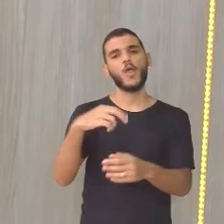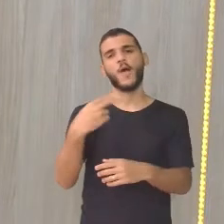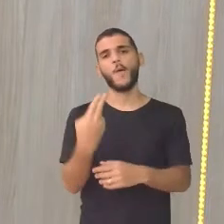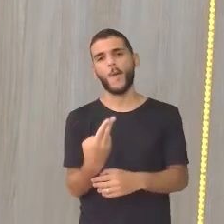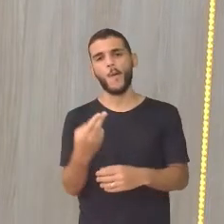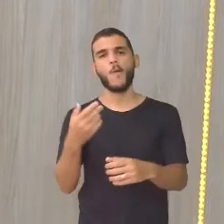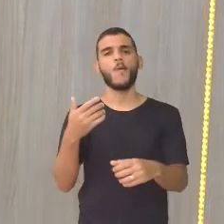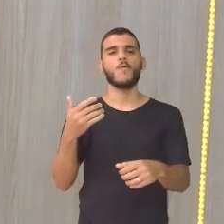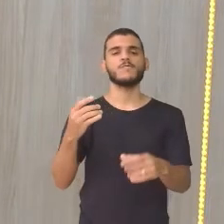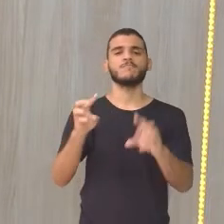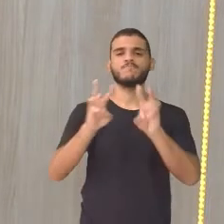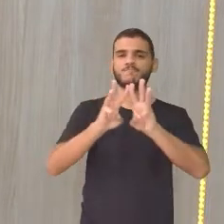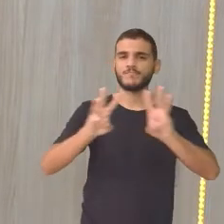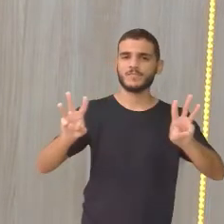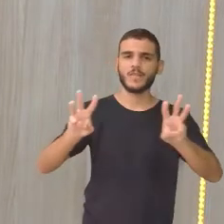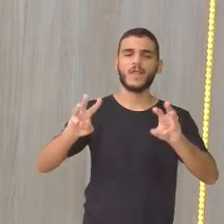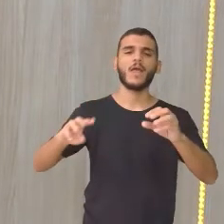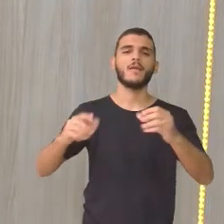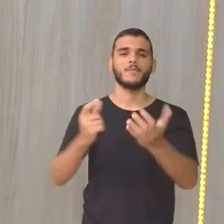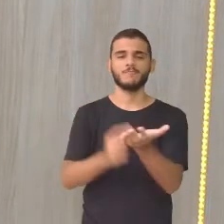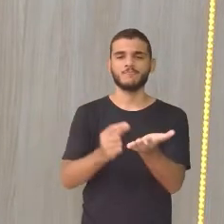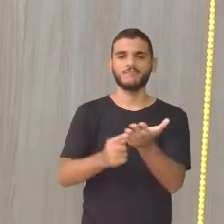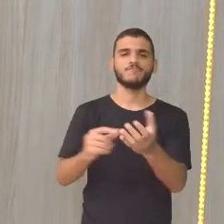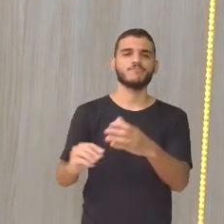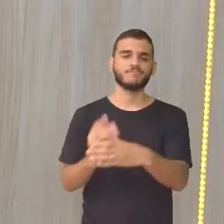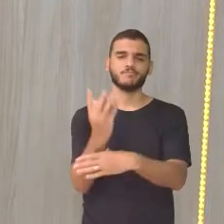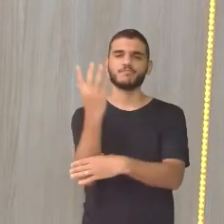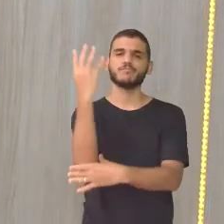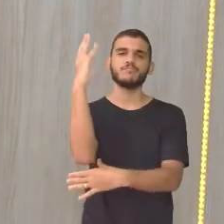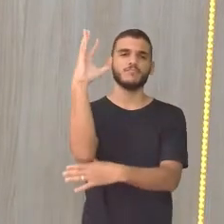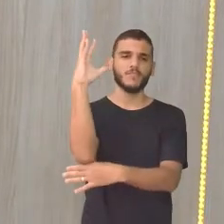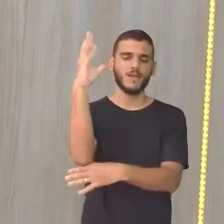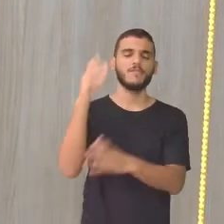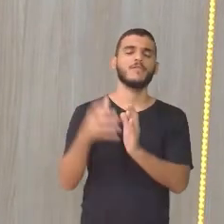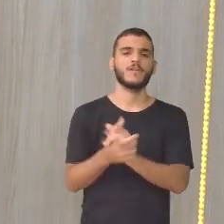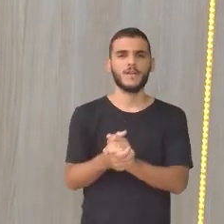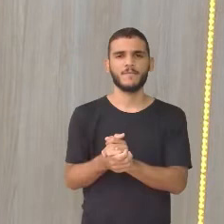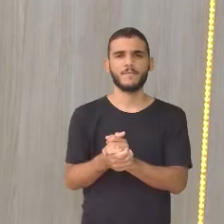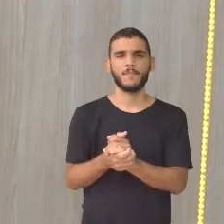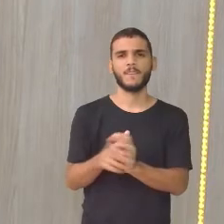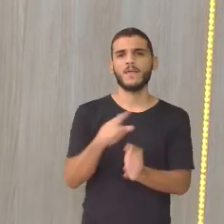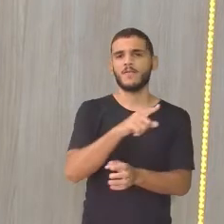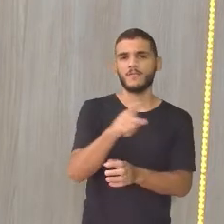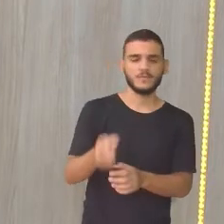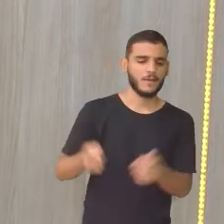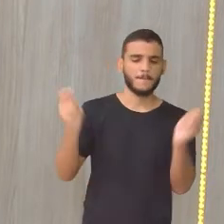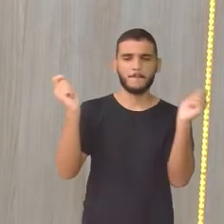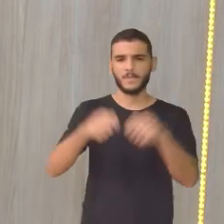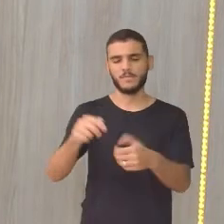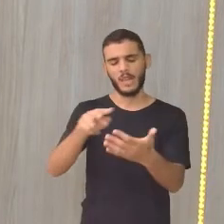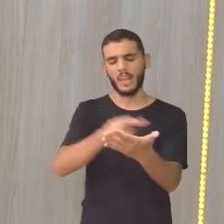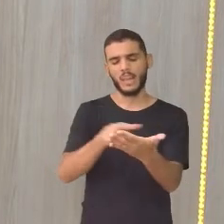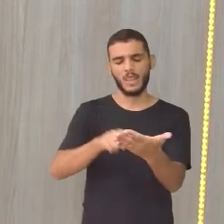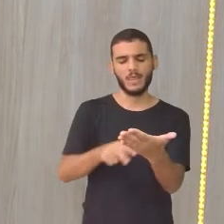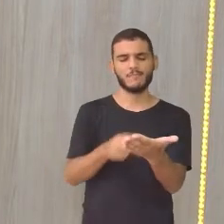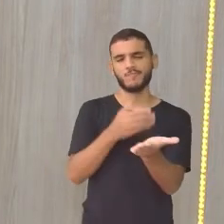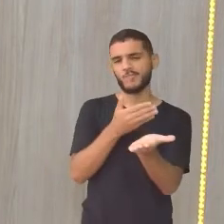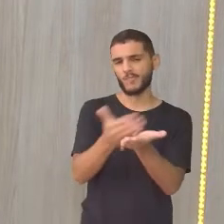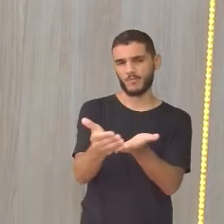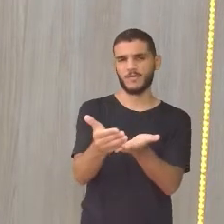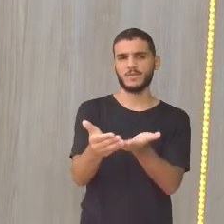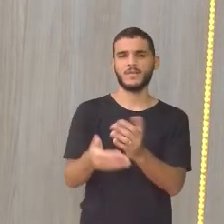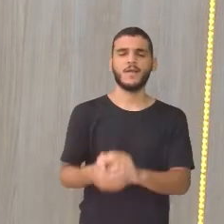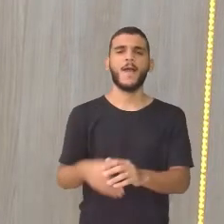Árvore do Livro, fazer uma escolha de um livro físico ou virtual e começarem a ler,